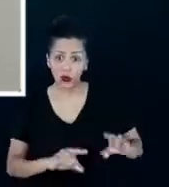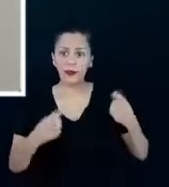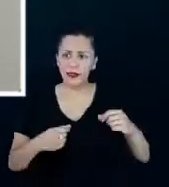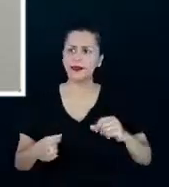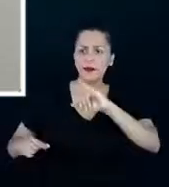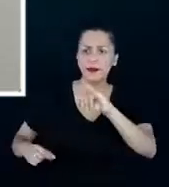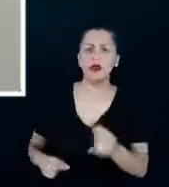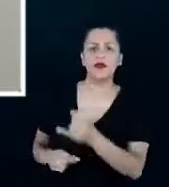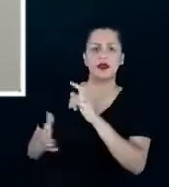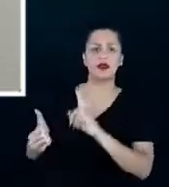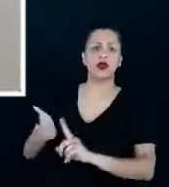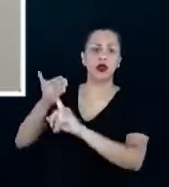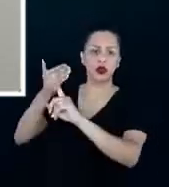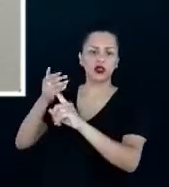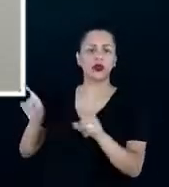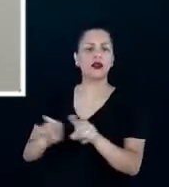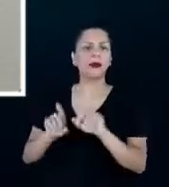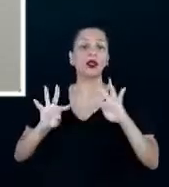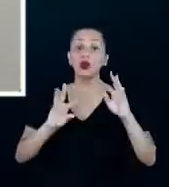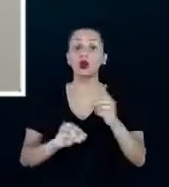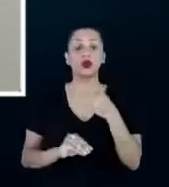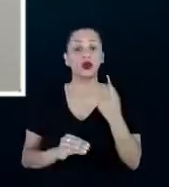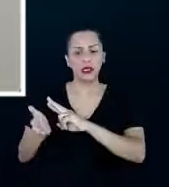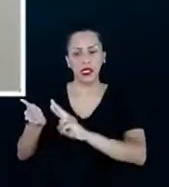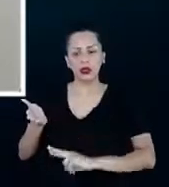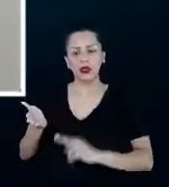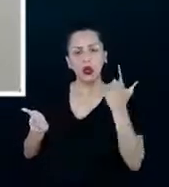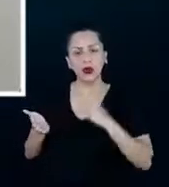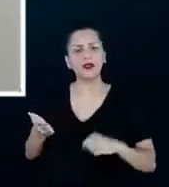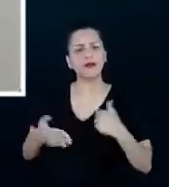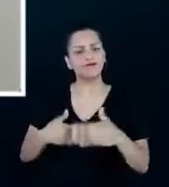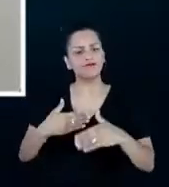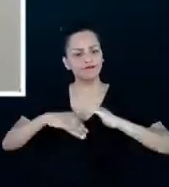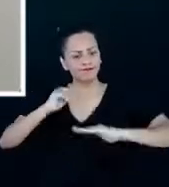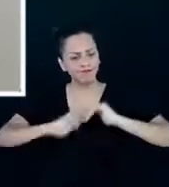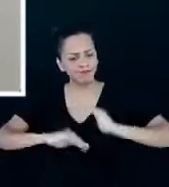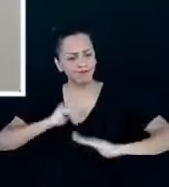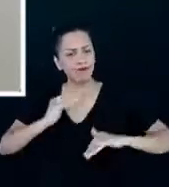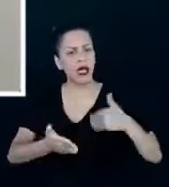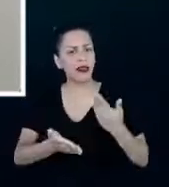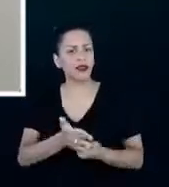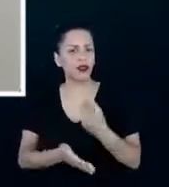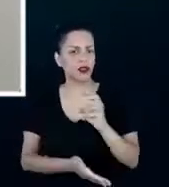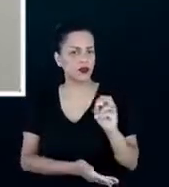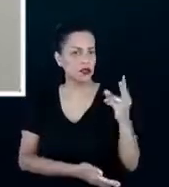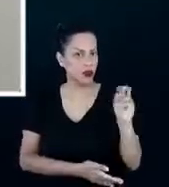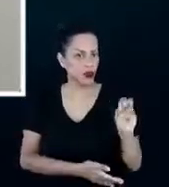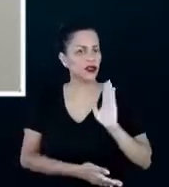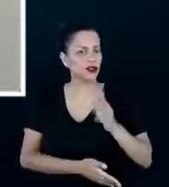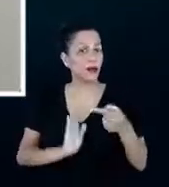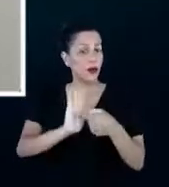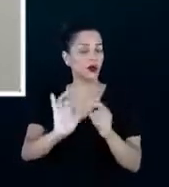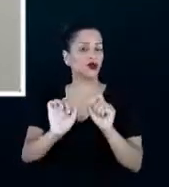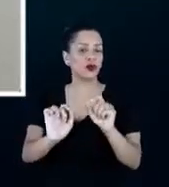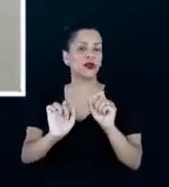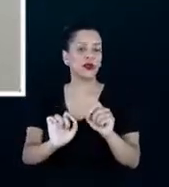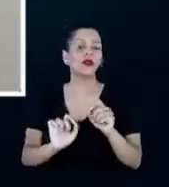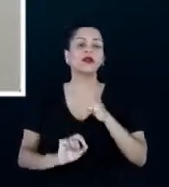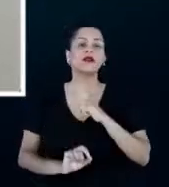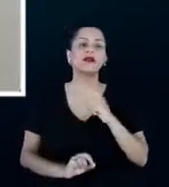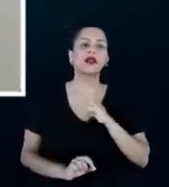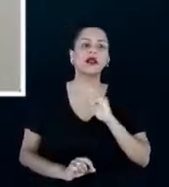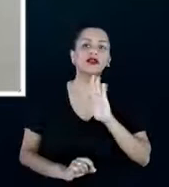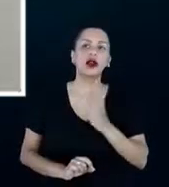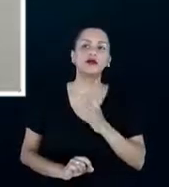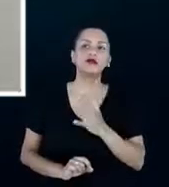Zero Emissions para 2050 da Agência Internacional de Energia já mostra que pelo menos metade,